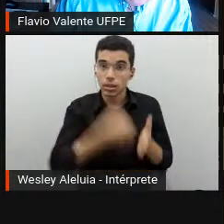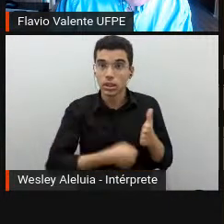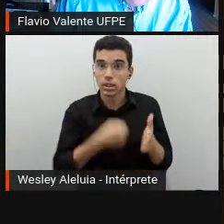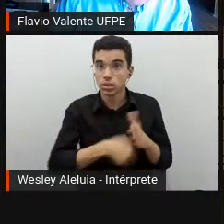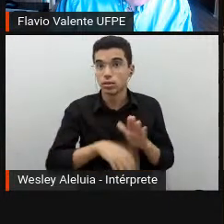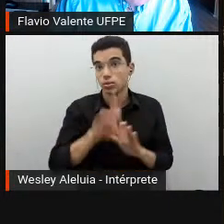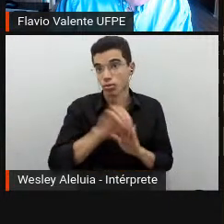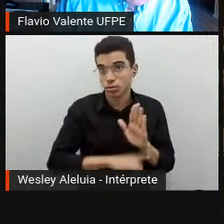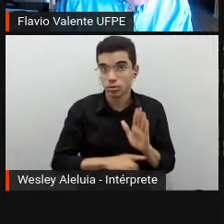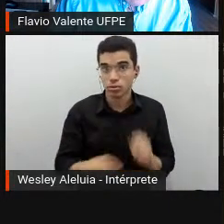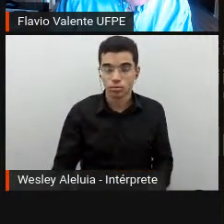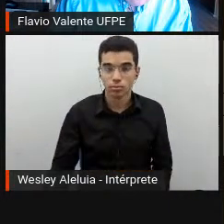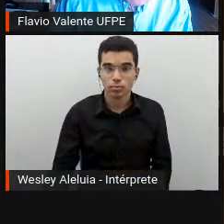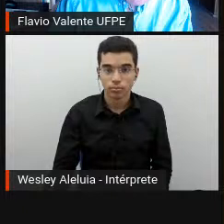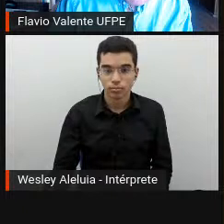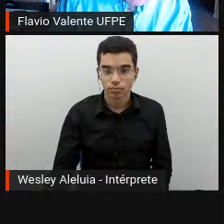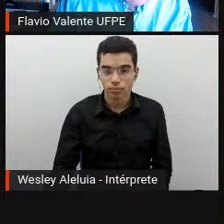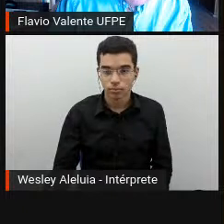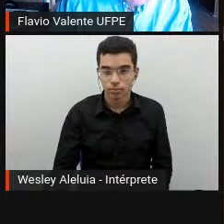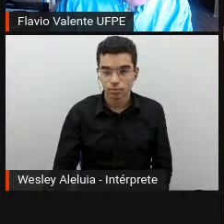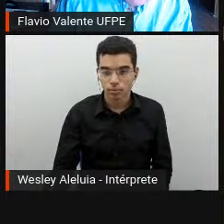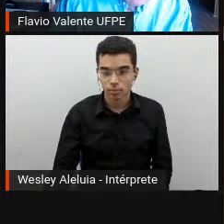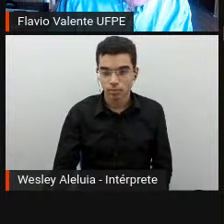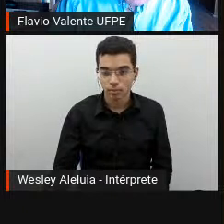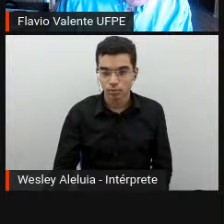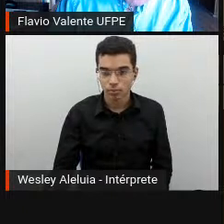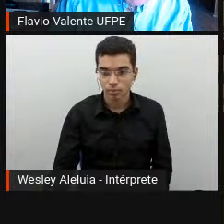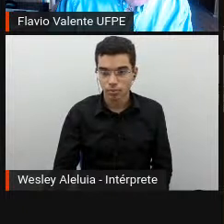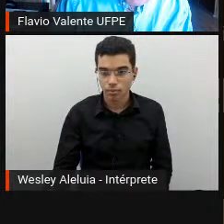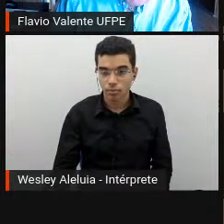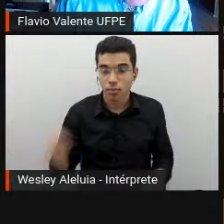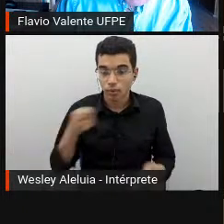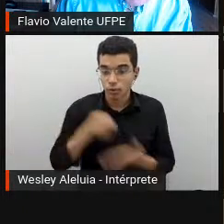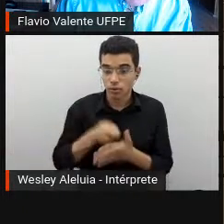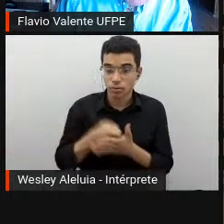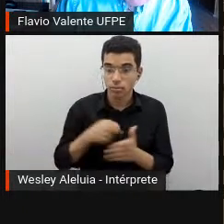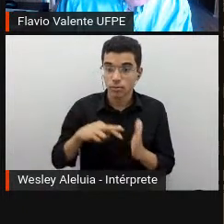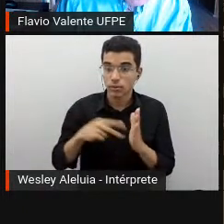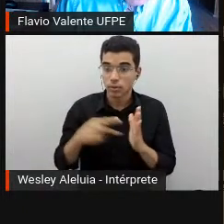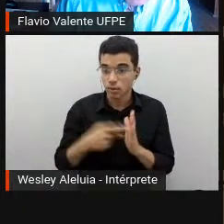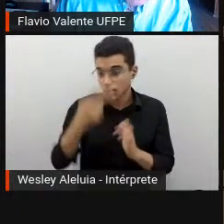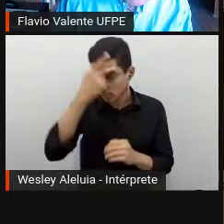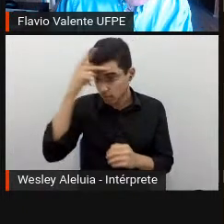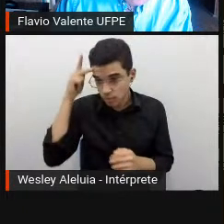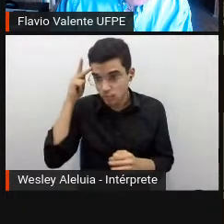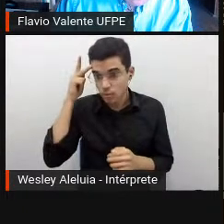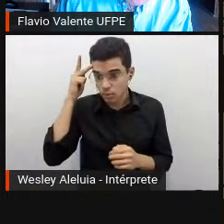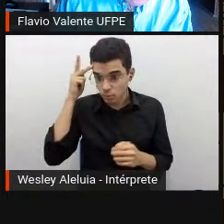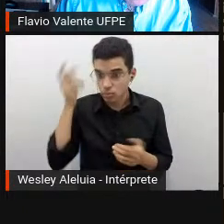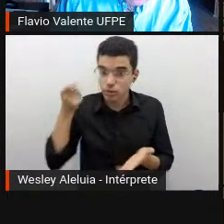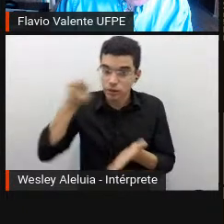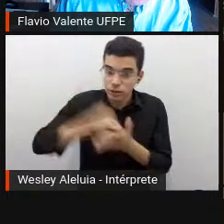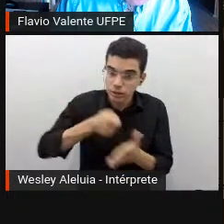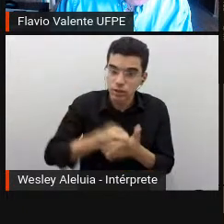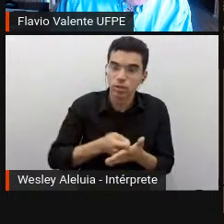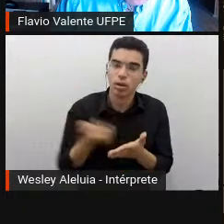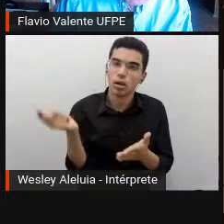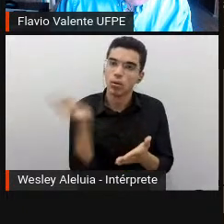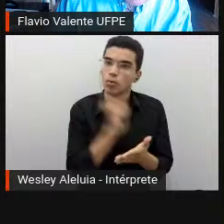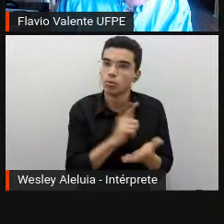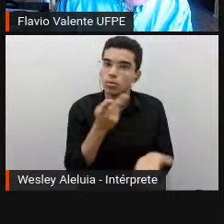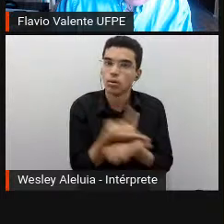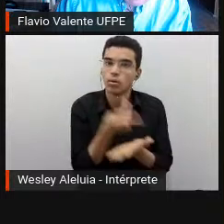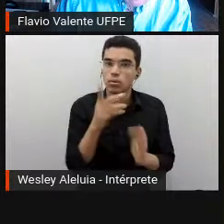A exigibilidade é a possibilidade de exigir o respeito, a proteção, a promoção e o promovimento de direitos perante os órgãos